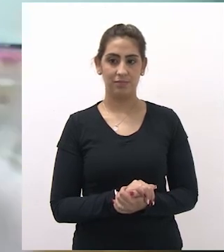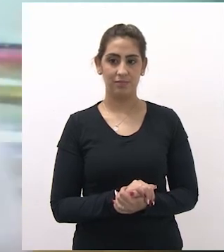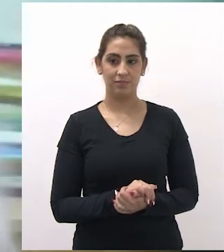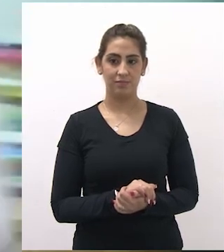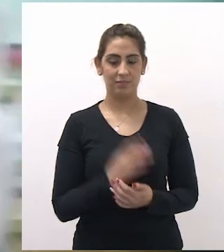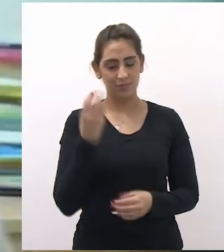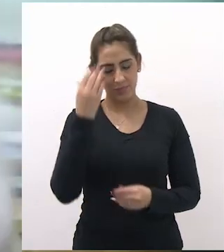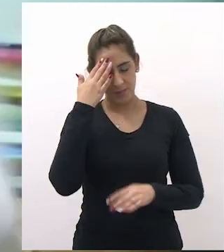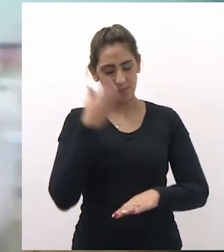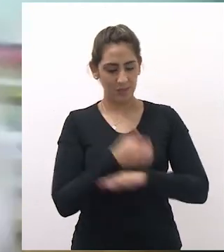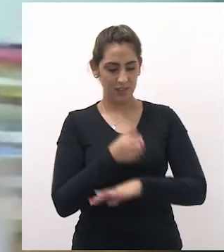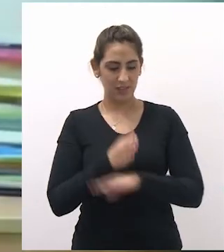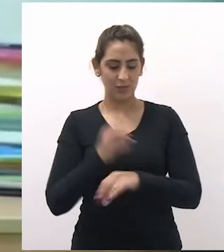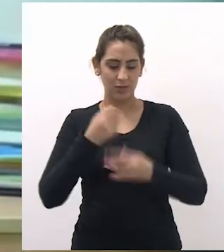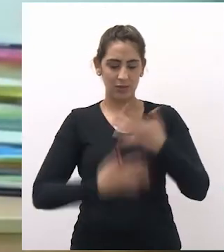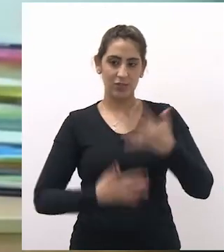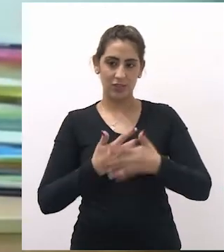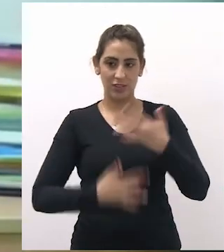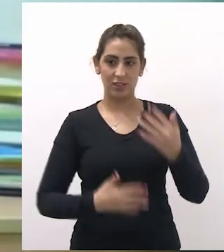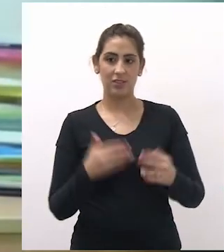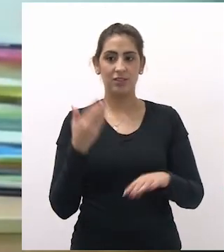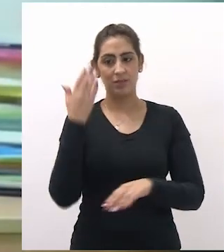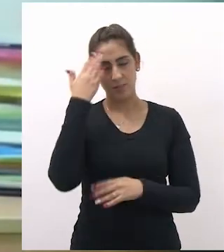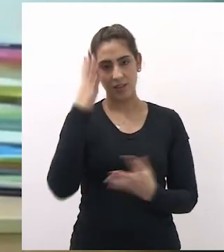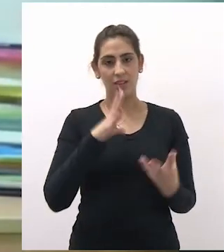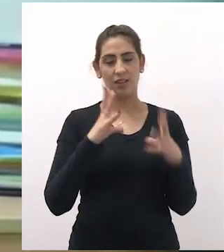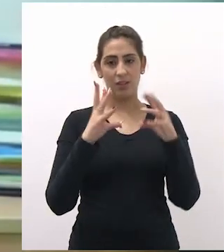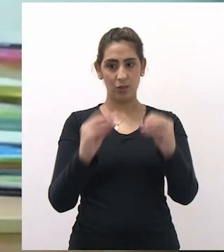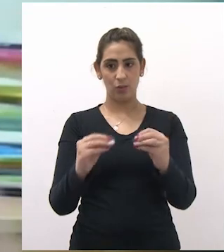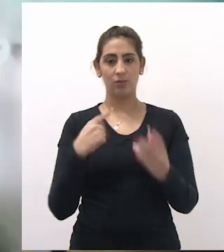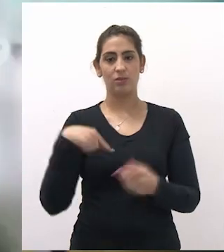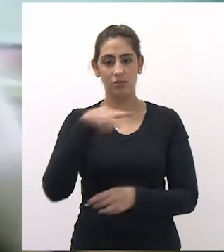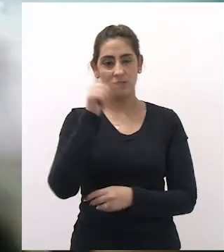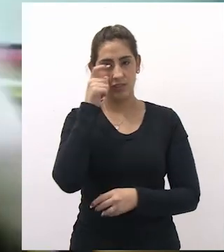pelas participações pelo chat. Obrigada a todos aí que nos